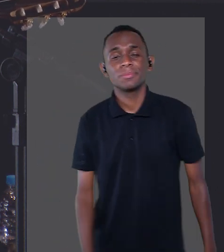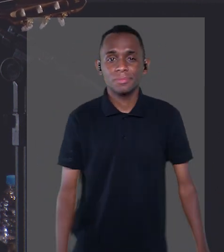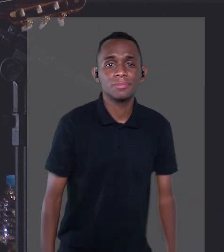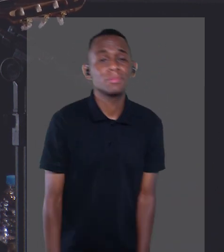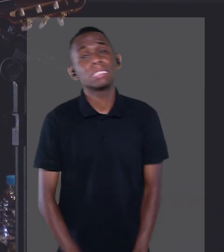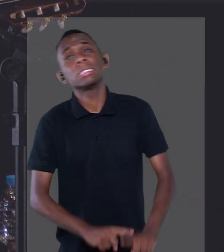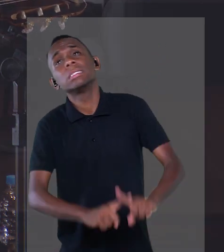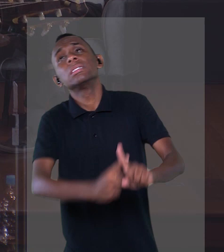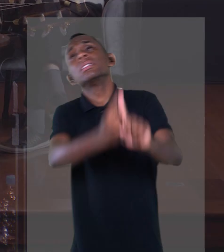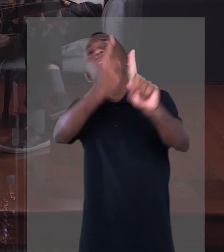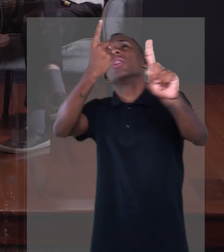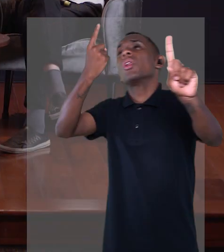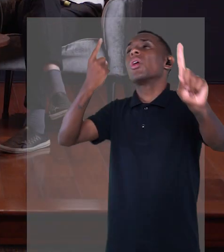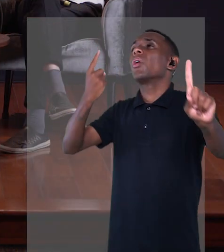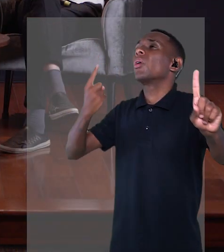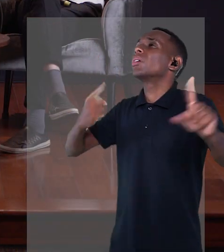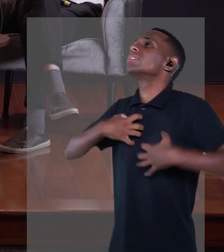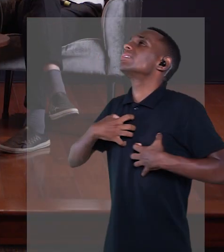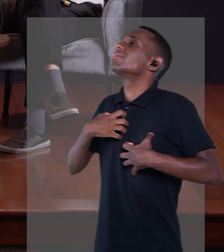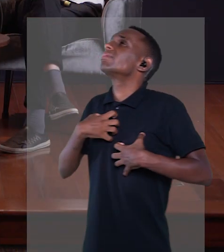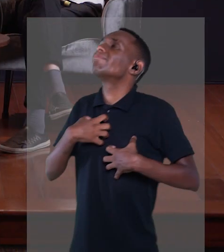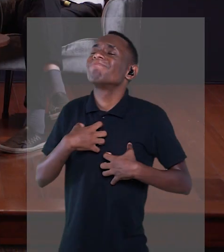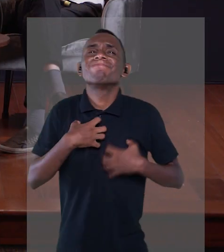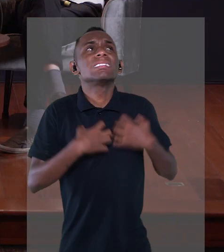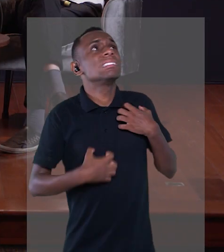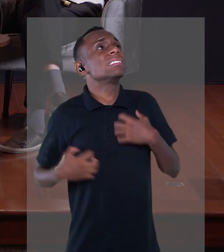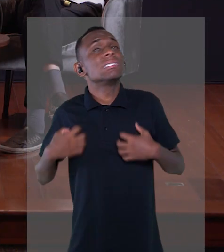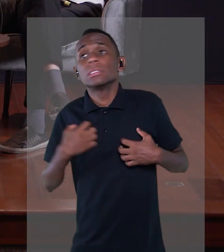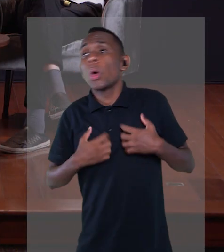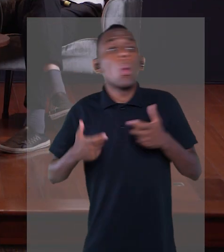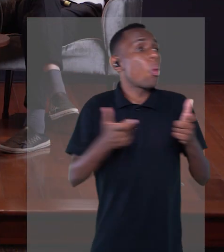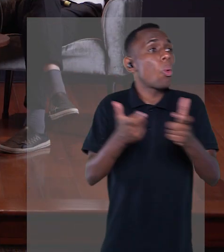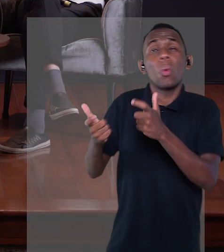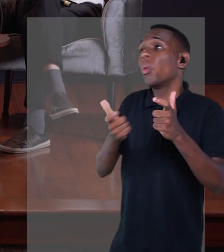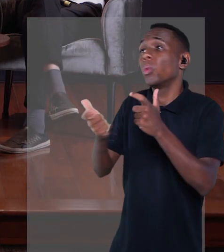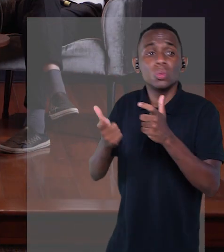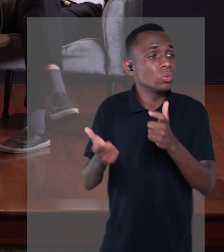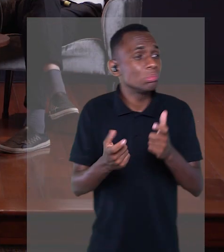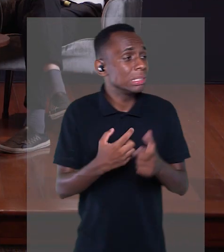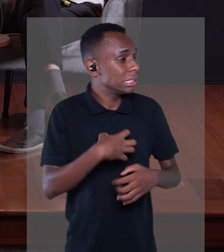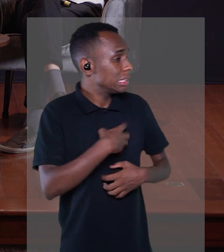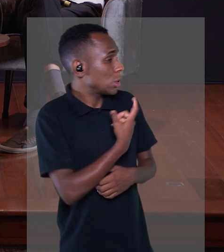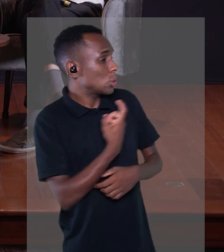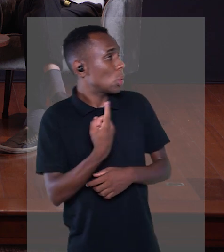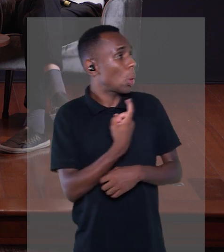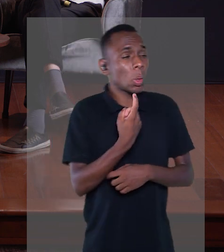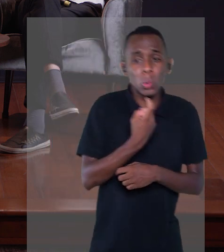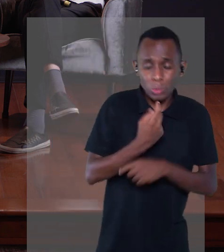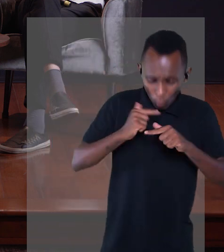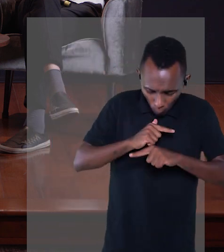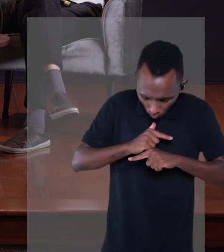mesmo que longe eu me encontrar, perdido e só, vazio